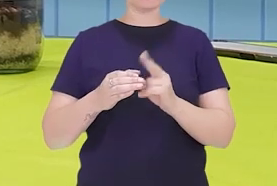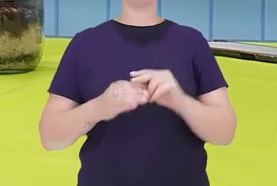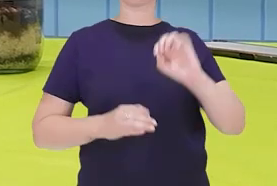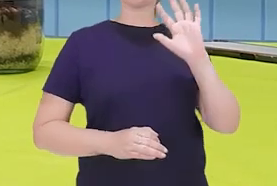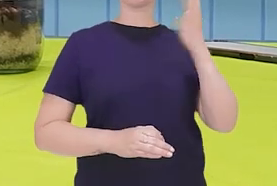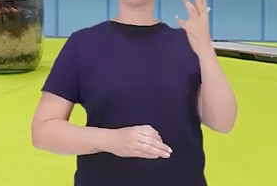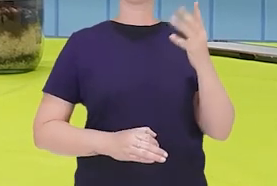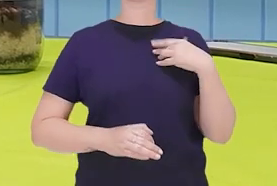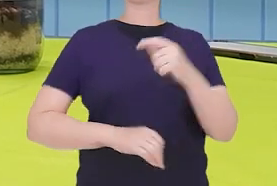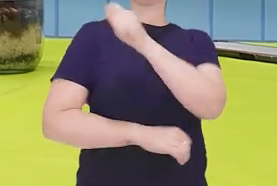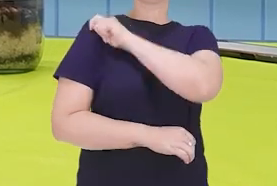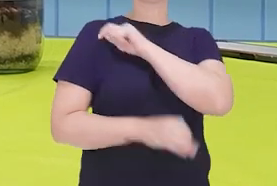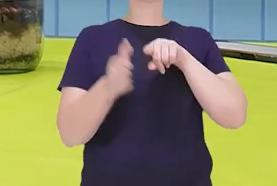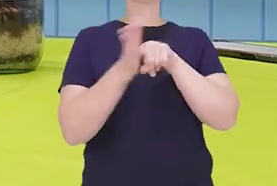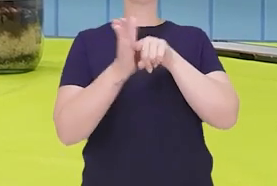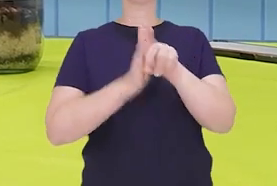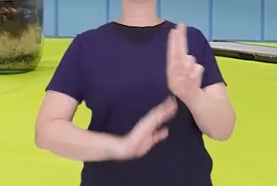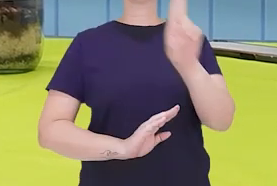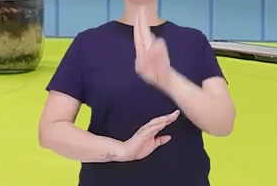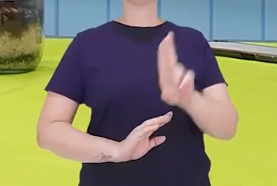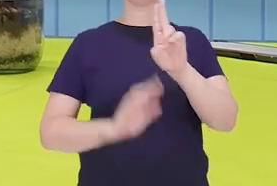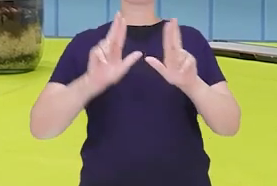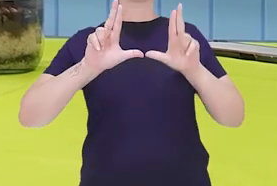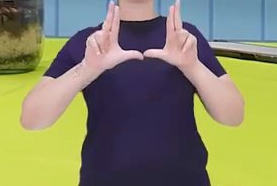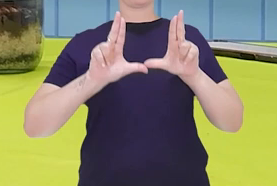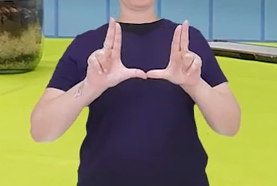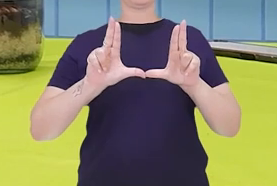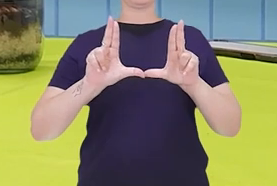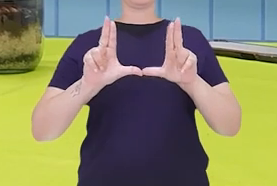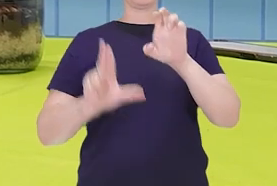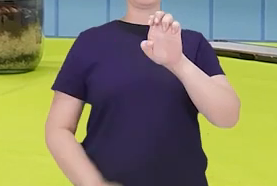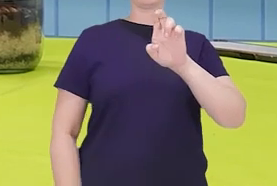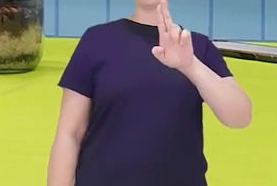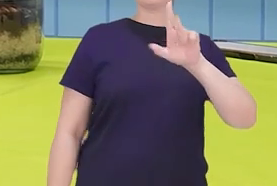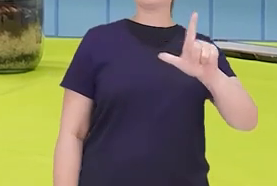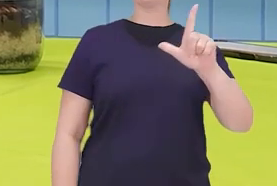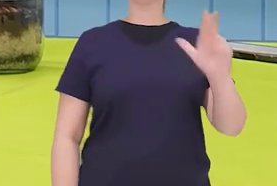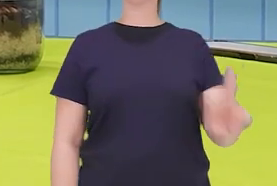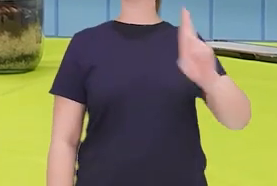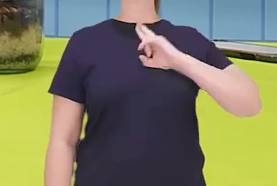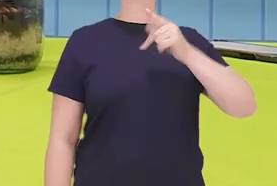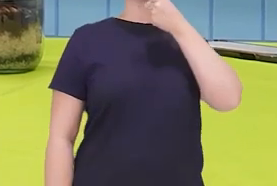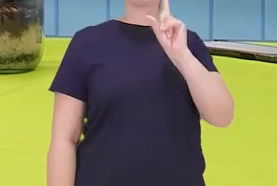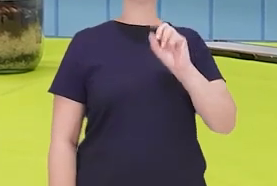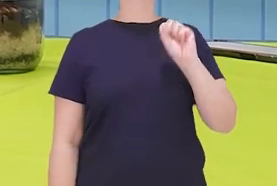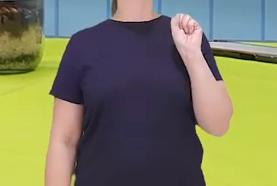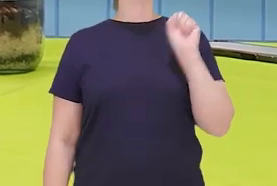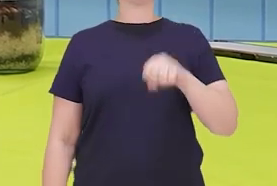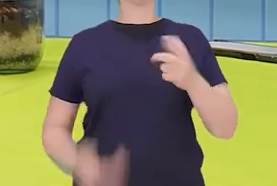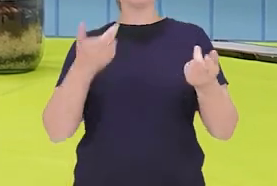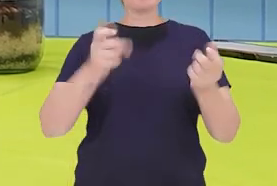os alunos foram pesquisar na Universidade Estadual de Londrina e tiveram a seguinte resposta: sim,